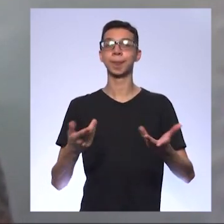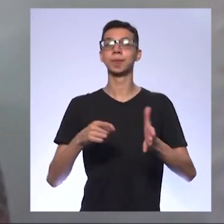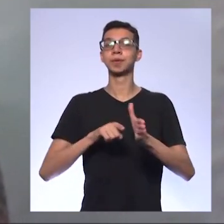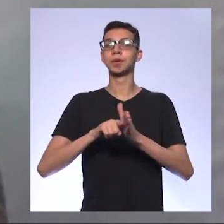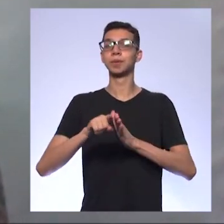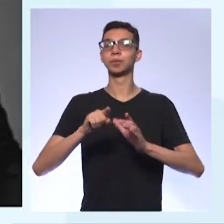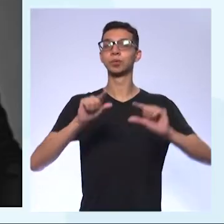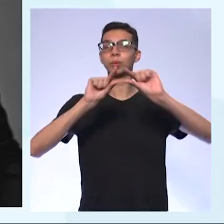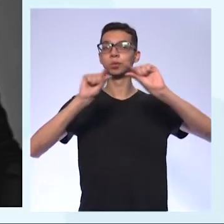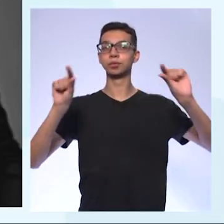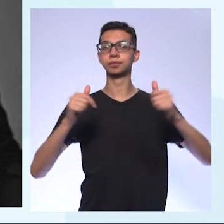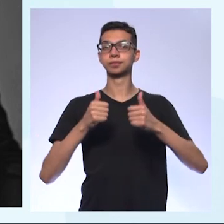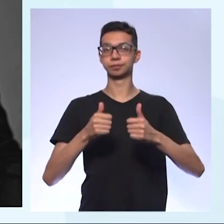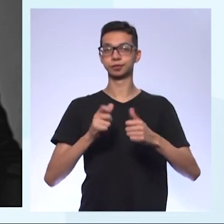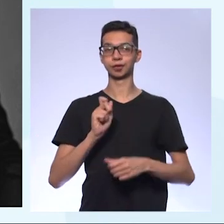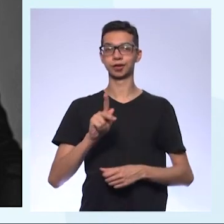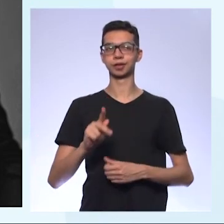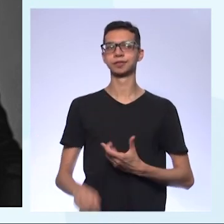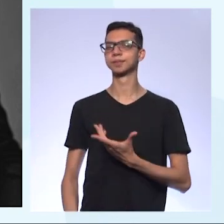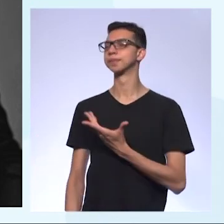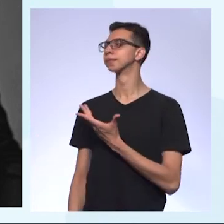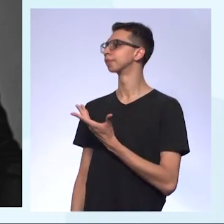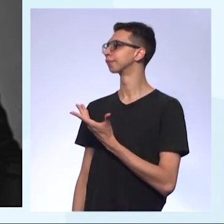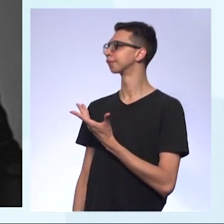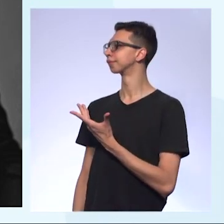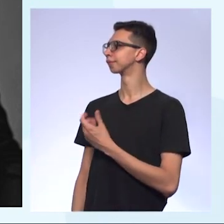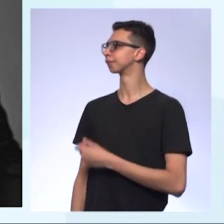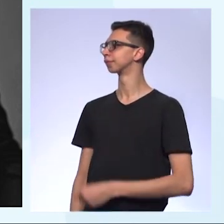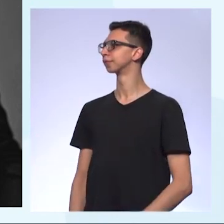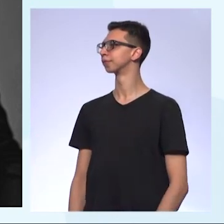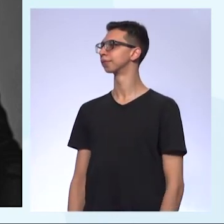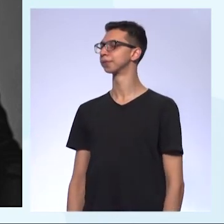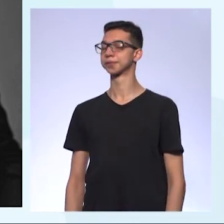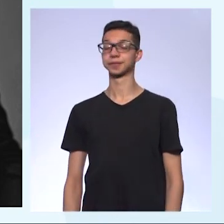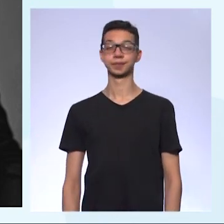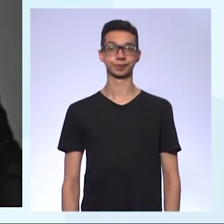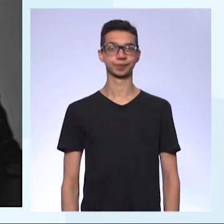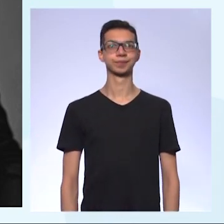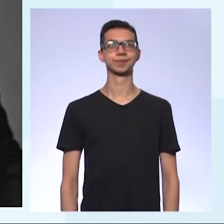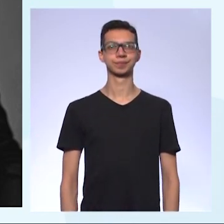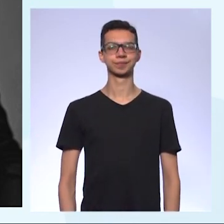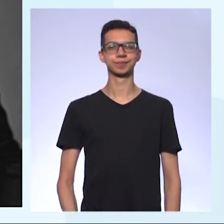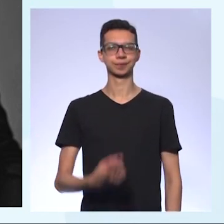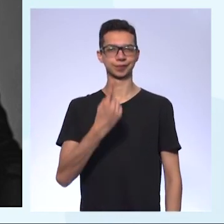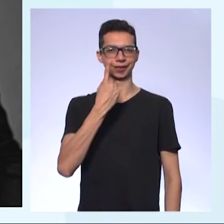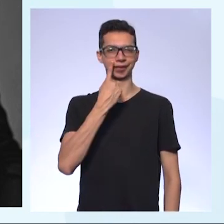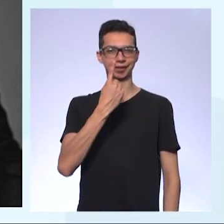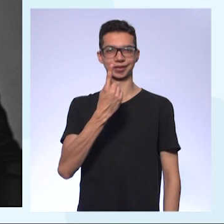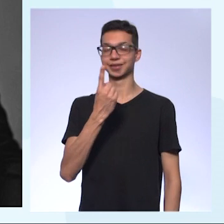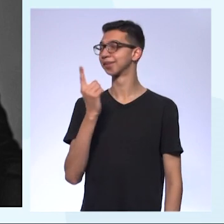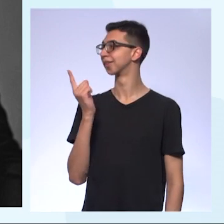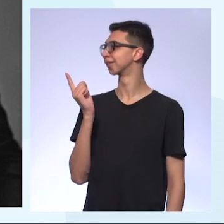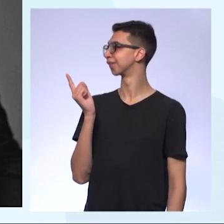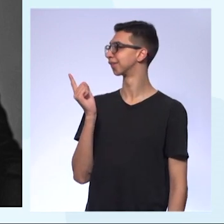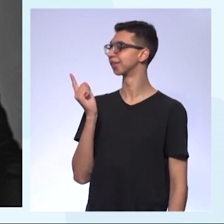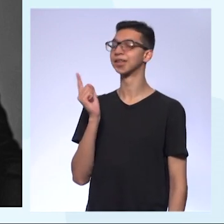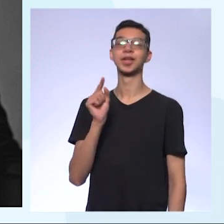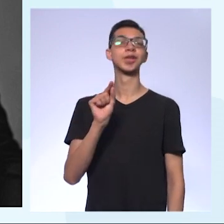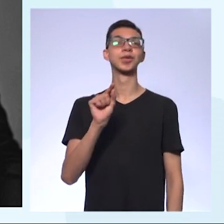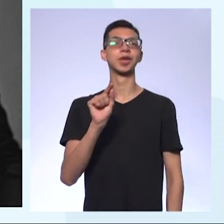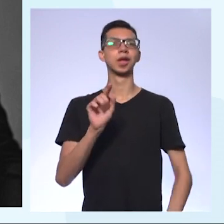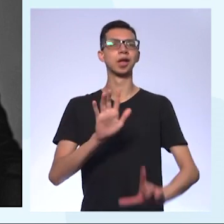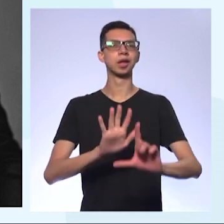hoje nós veremos isto. Sobre a Revolta dos Malês, nós já tivemos uma aula incrível sobre a Revolta dos Malês. Não sei